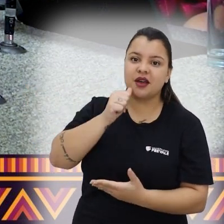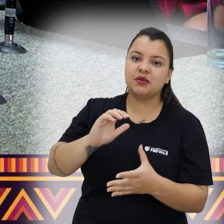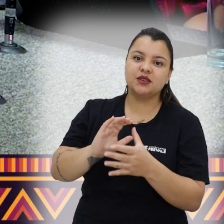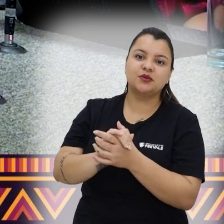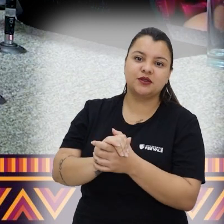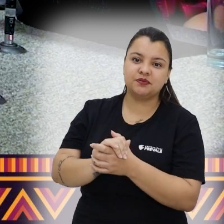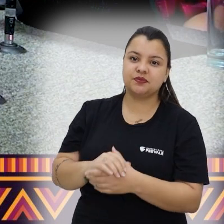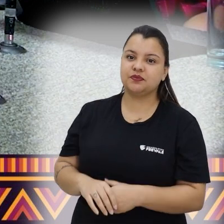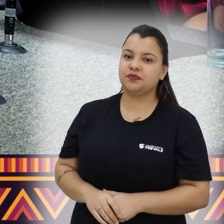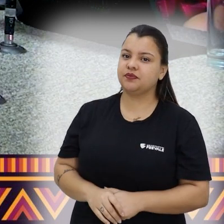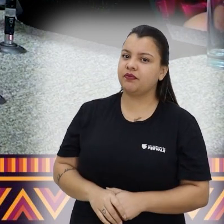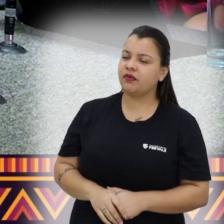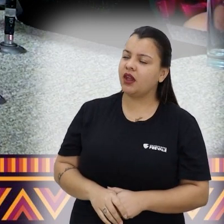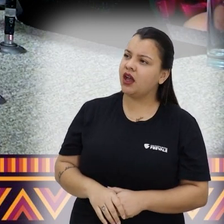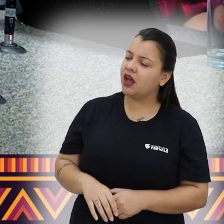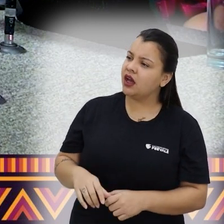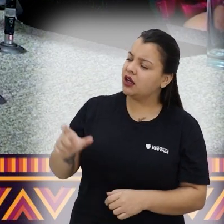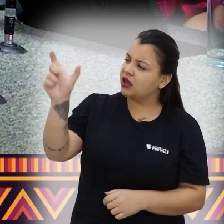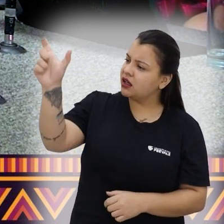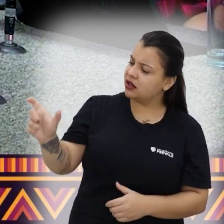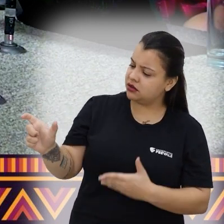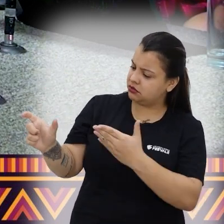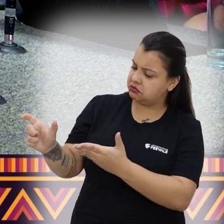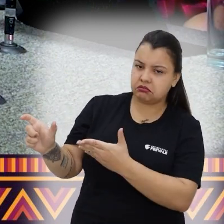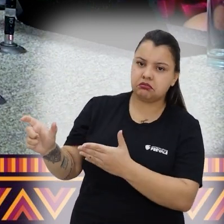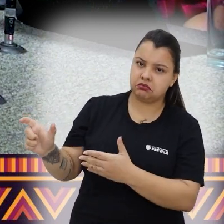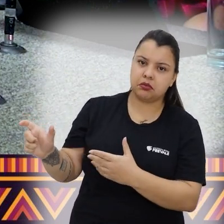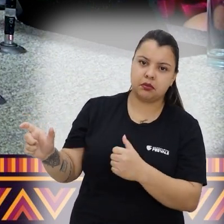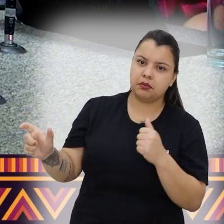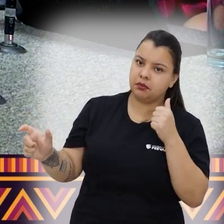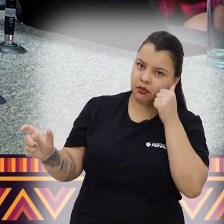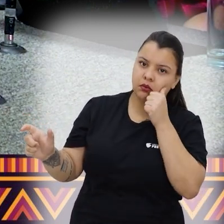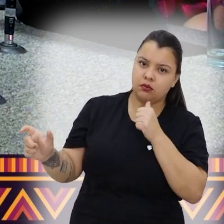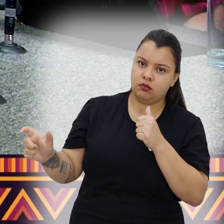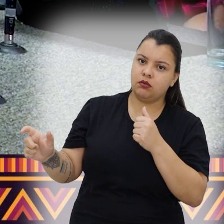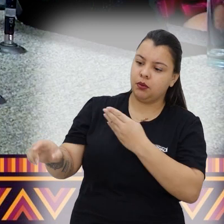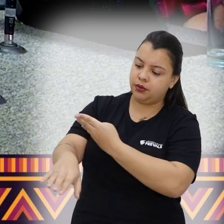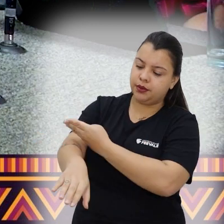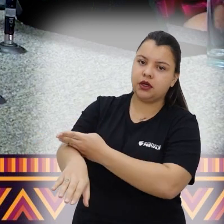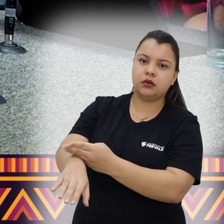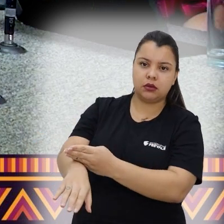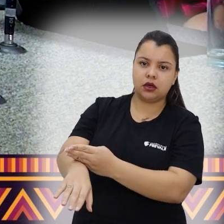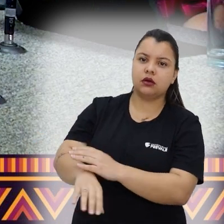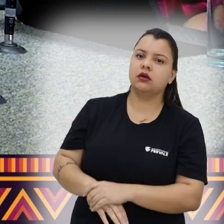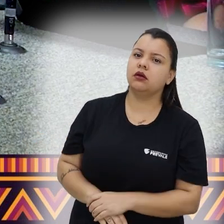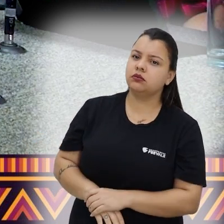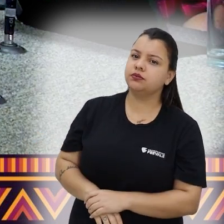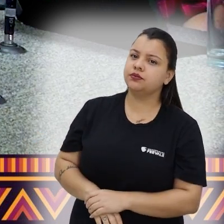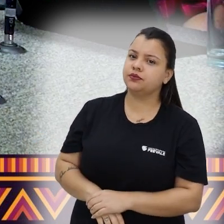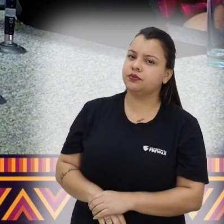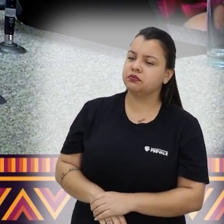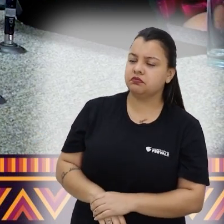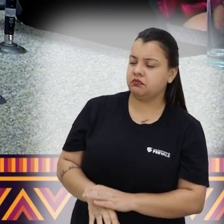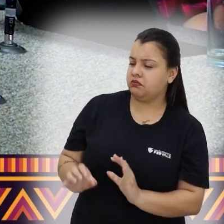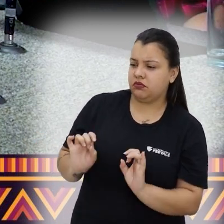né? Que é uma mulher branca, né? Só num tom de pele, né? Sim.